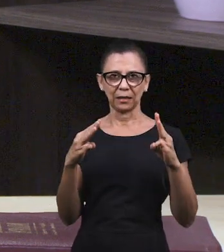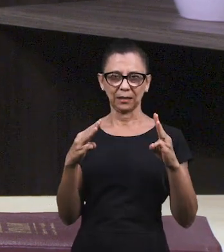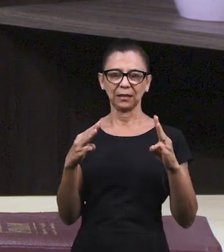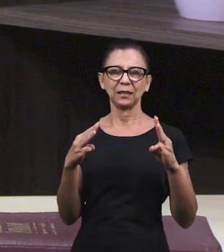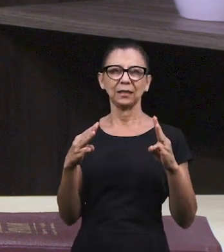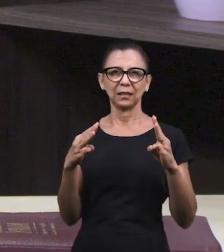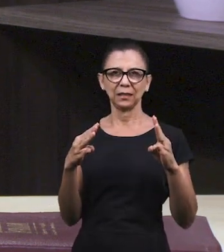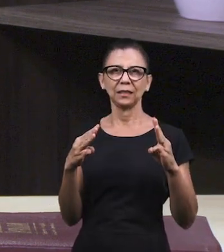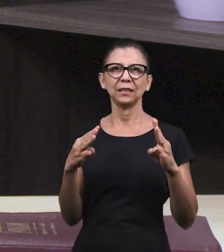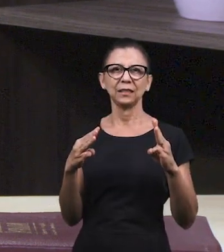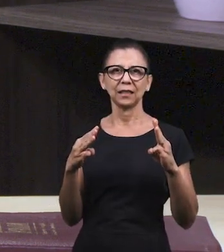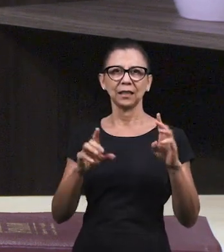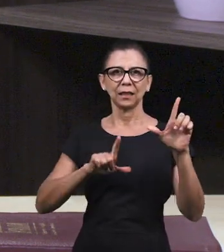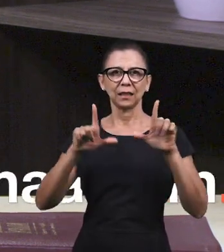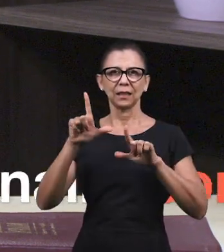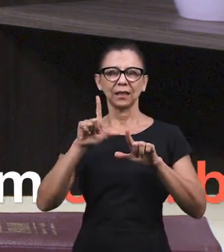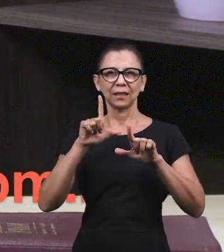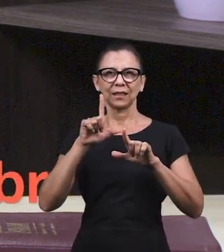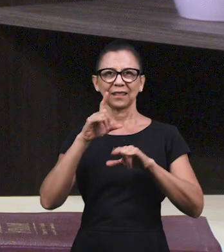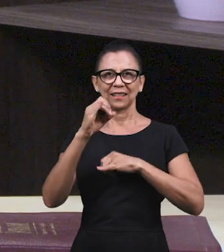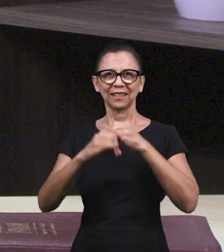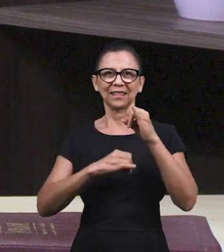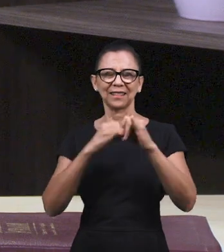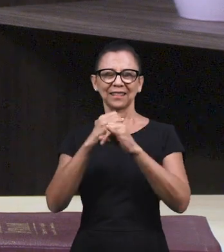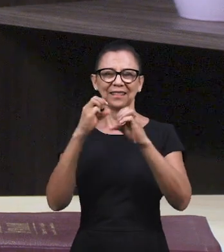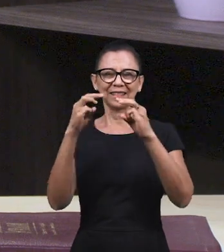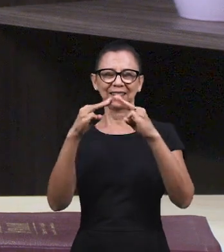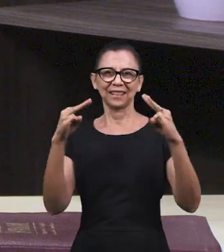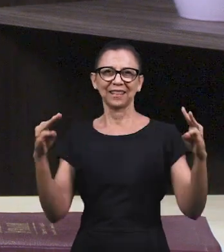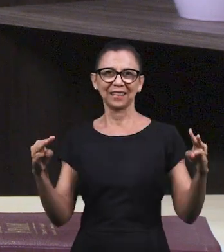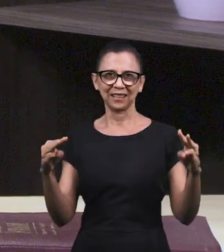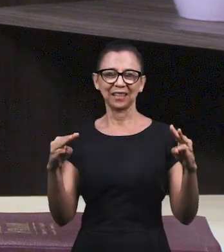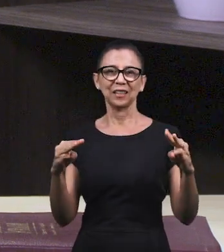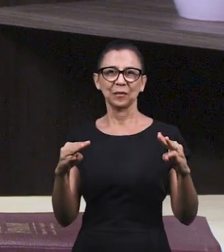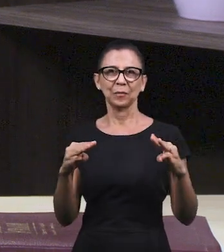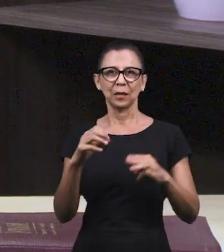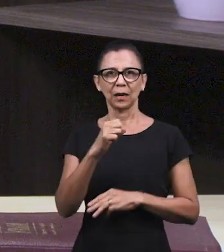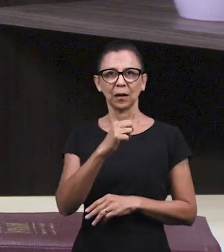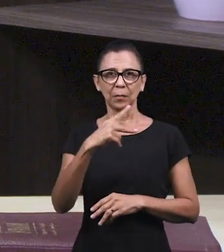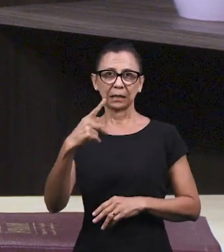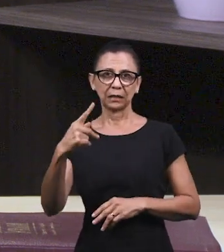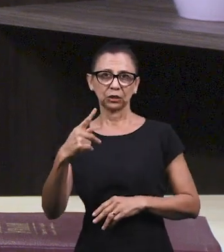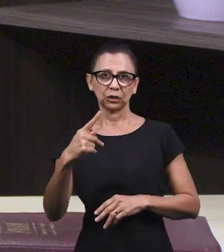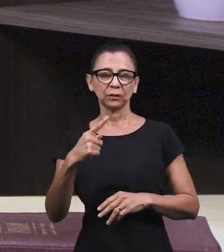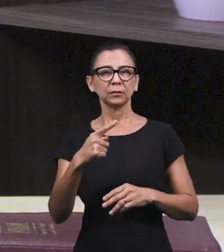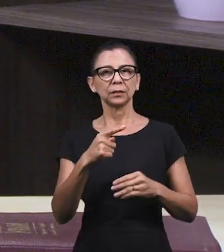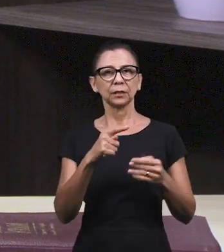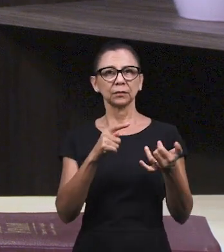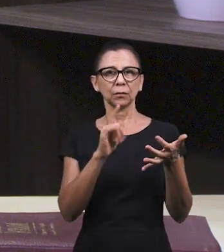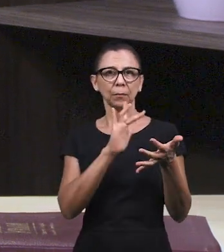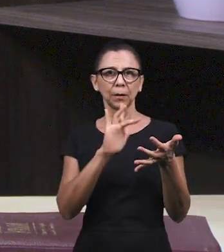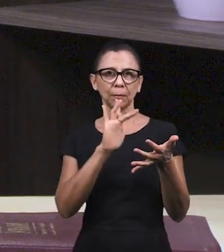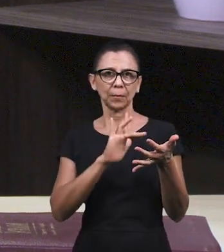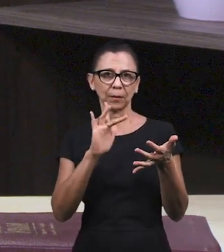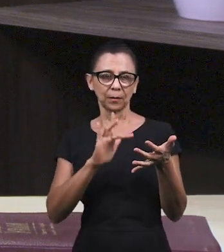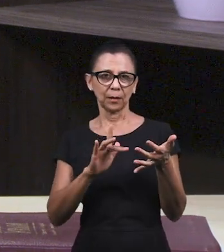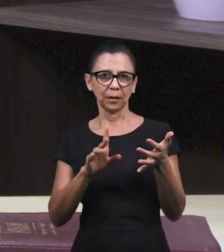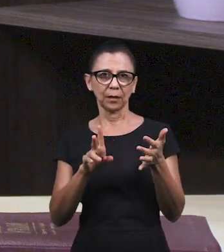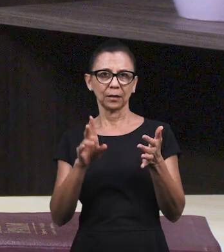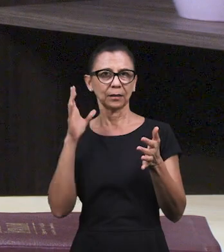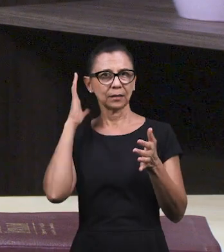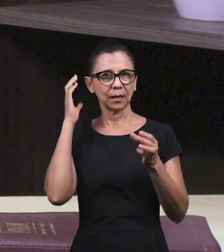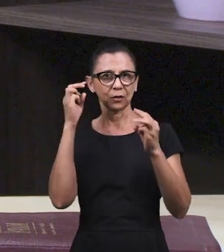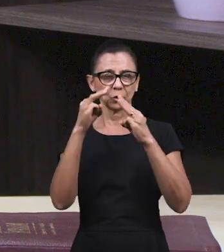Manaim, você que está nos assistindo pela TV Web Manaim, você pode assistir no aplicativo, no seu celular, aplicativo da rádio. Você